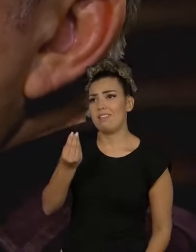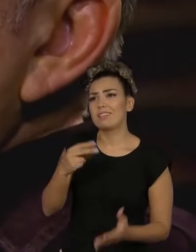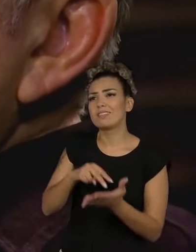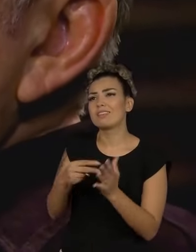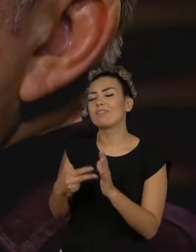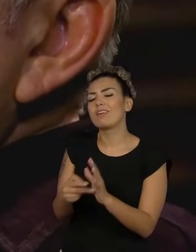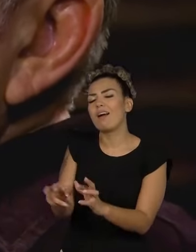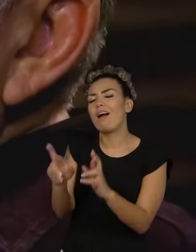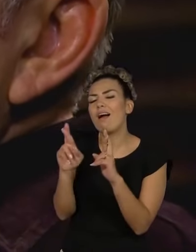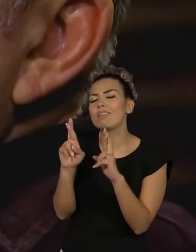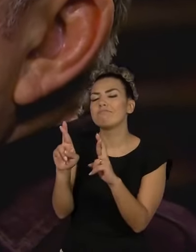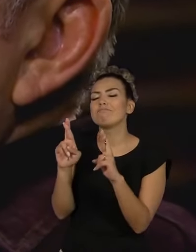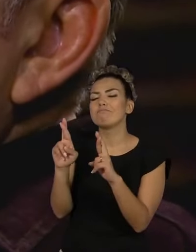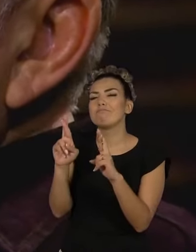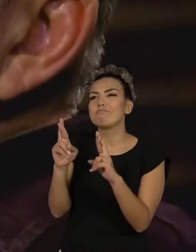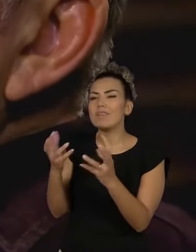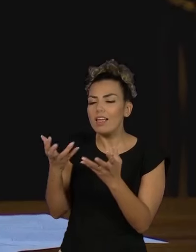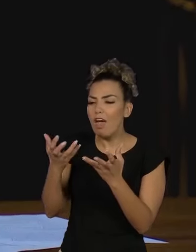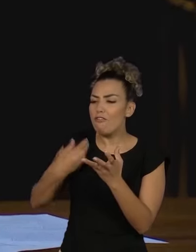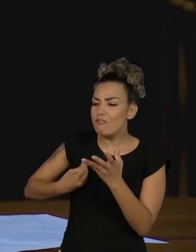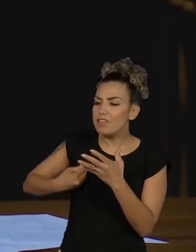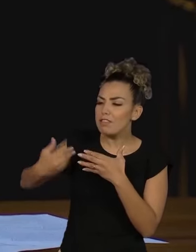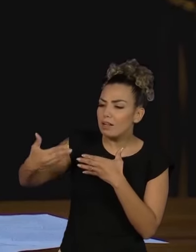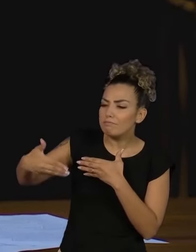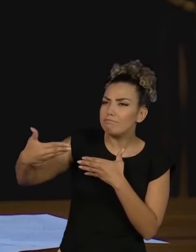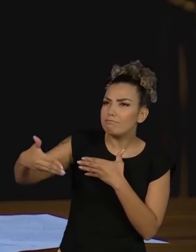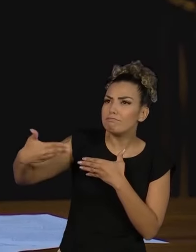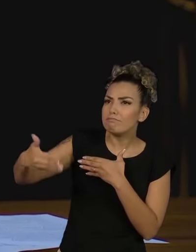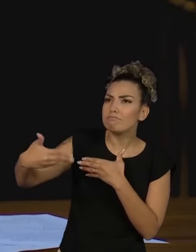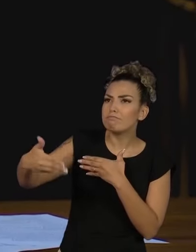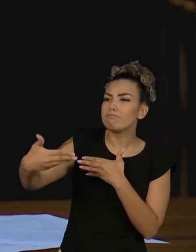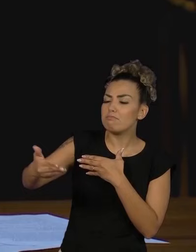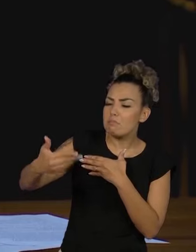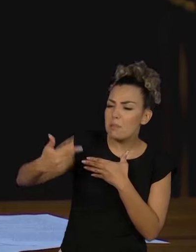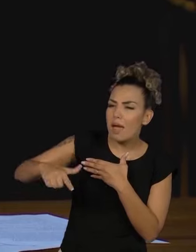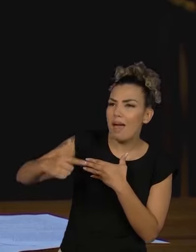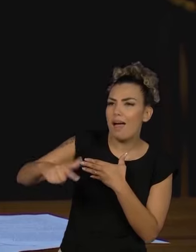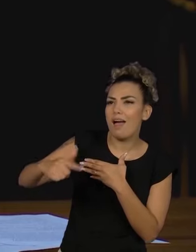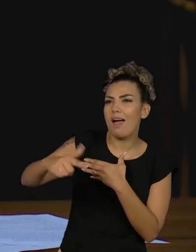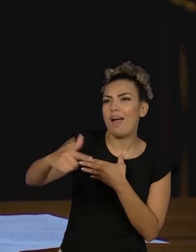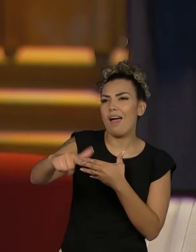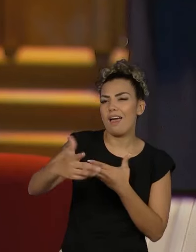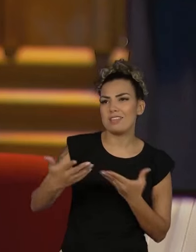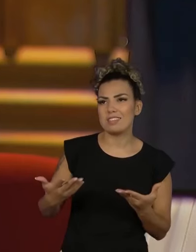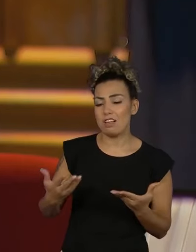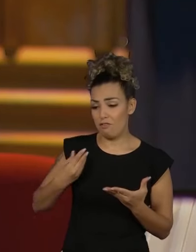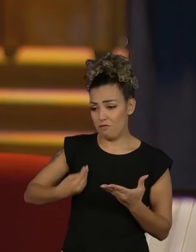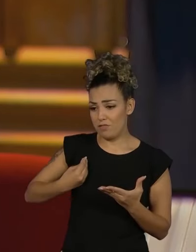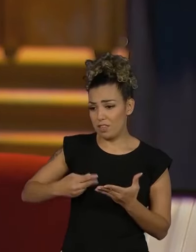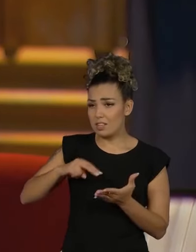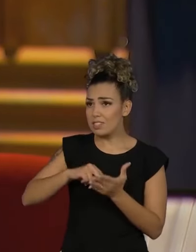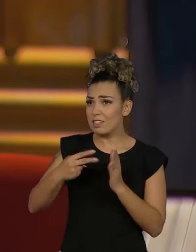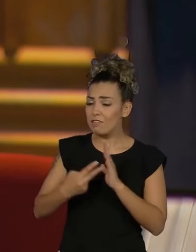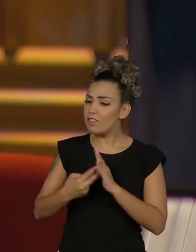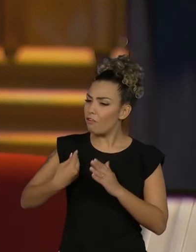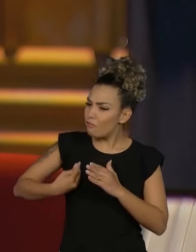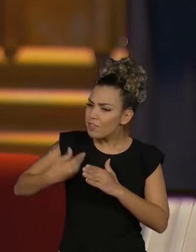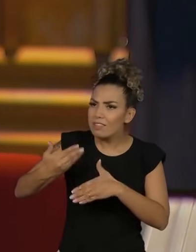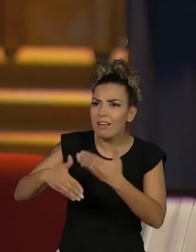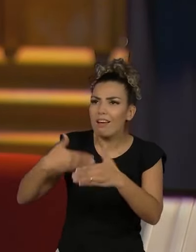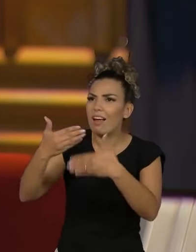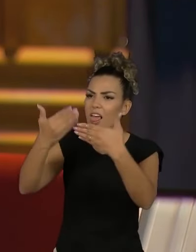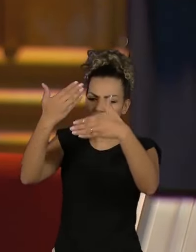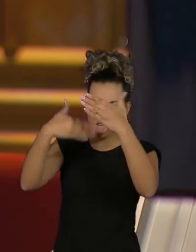vida. Vida é esperança de mais vida. A vida caminha para a vida não caminha para a morte.